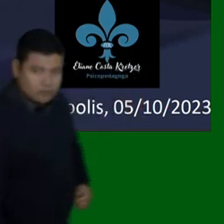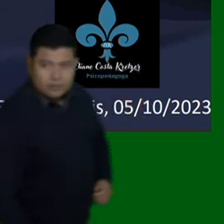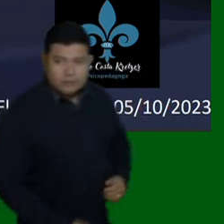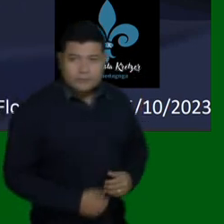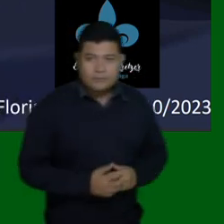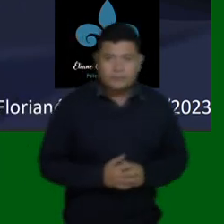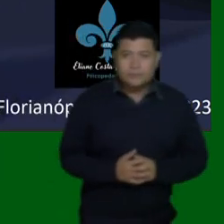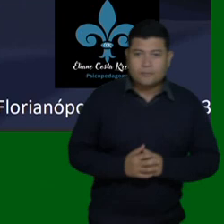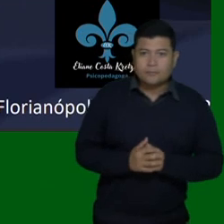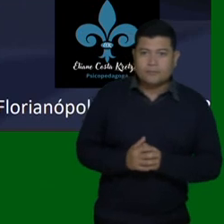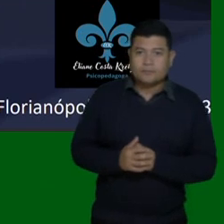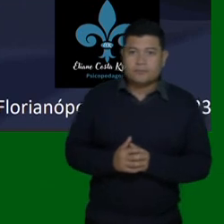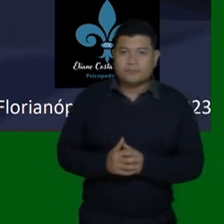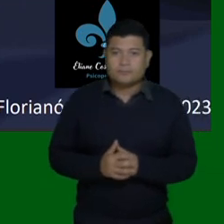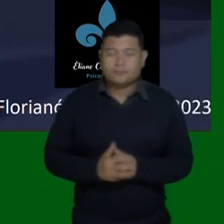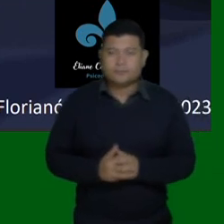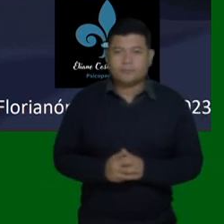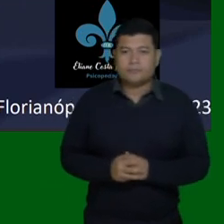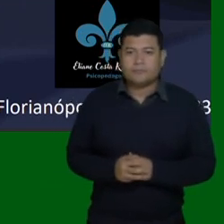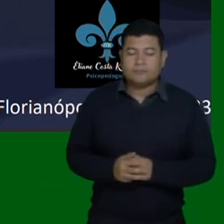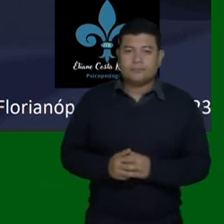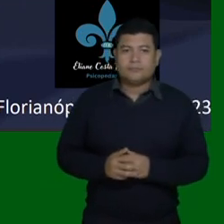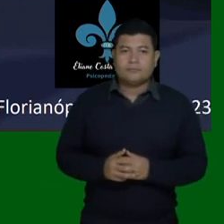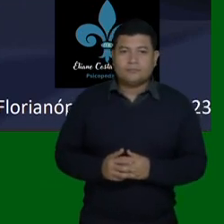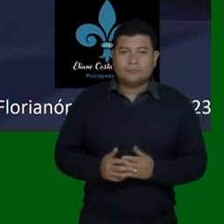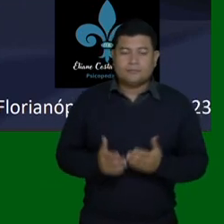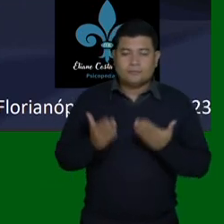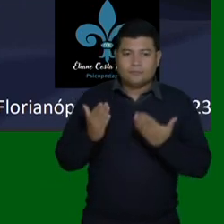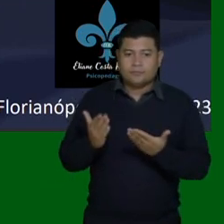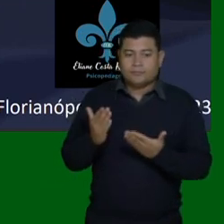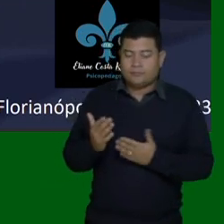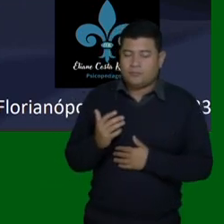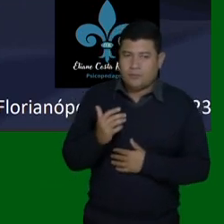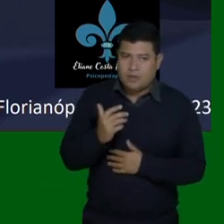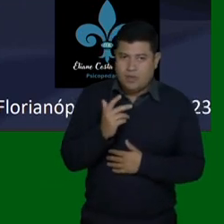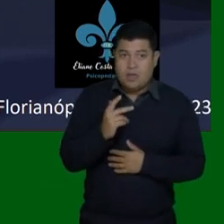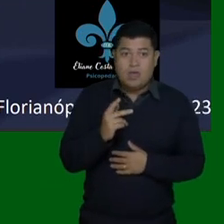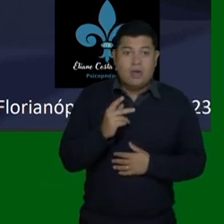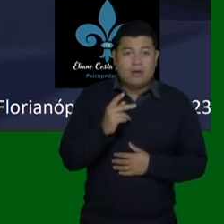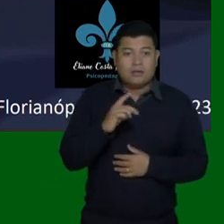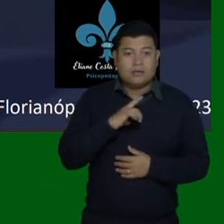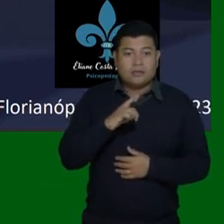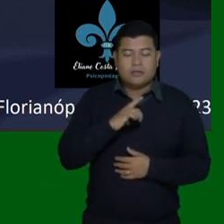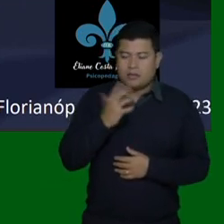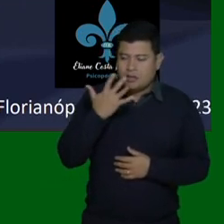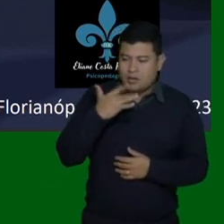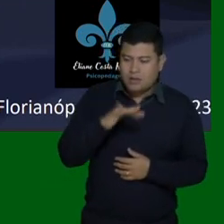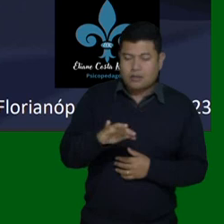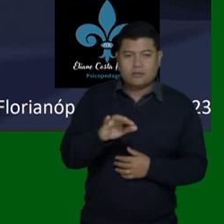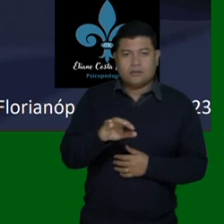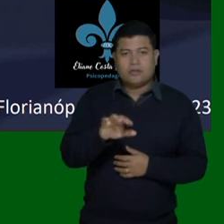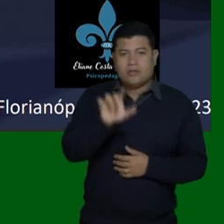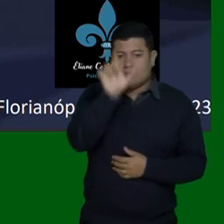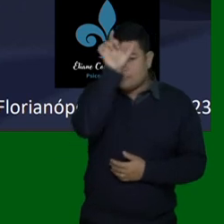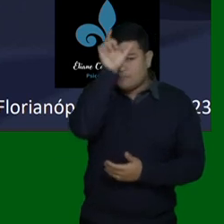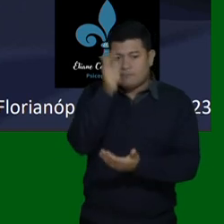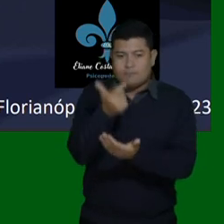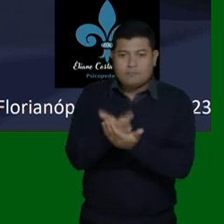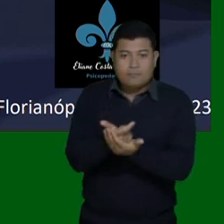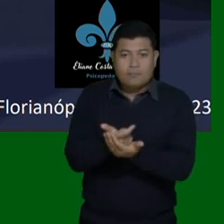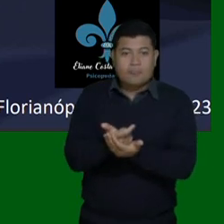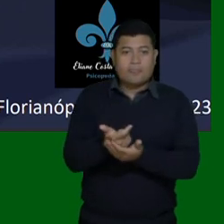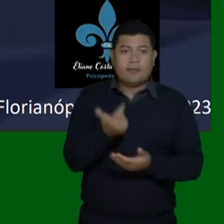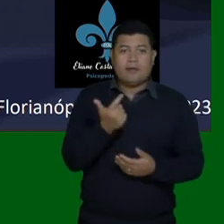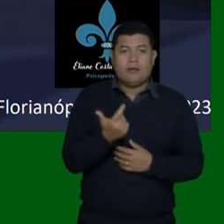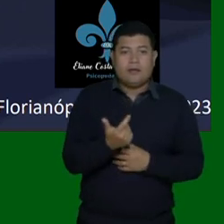e diagnóstico de crianças com dislexia com TDH com deficiência intelectual